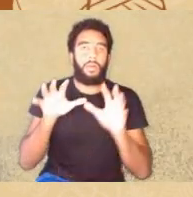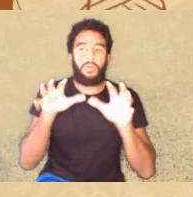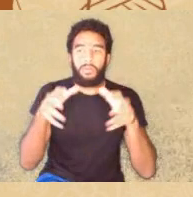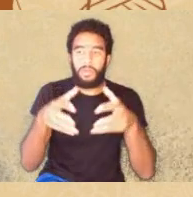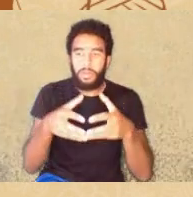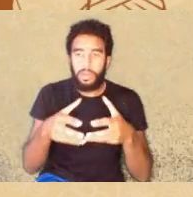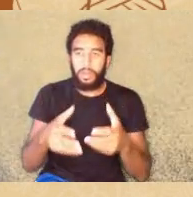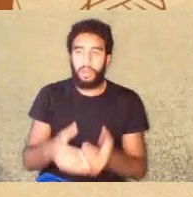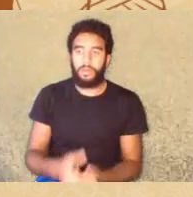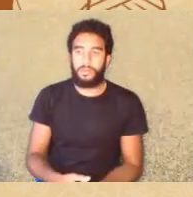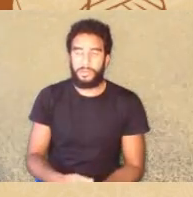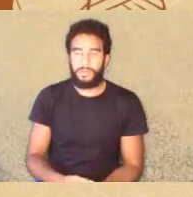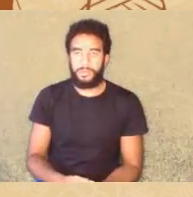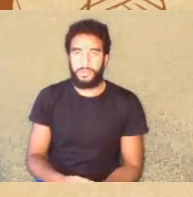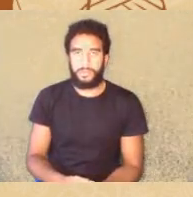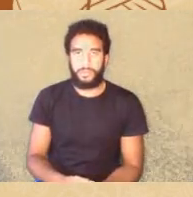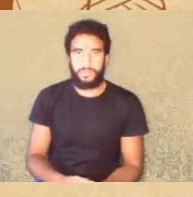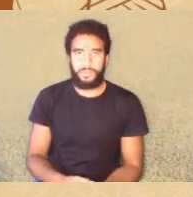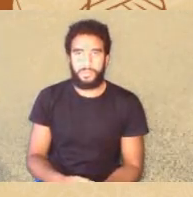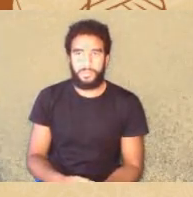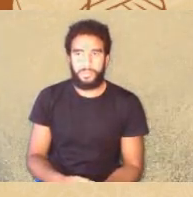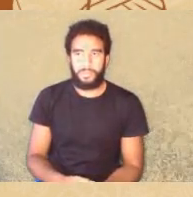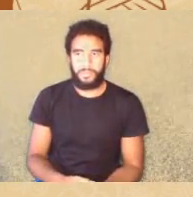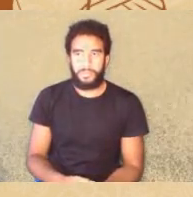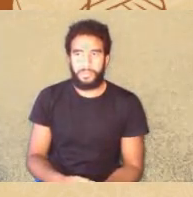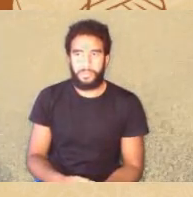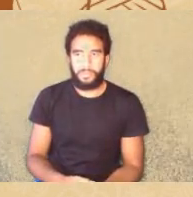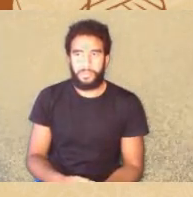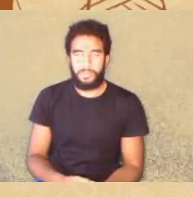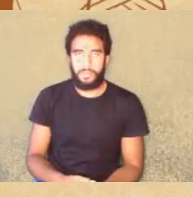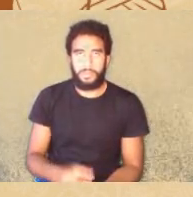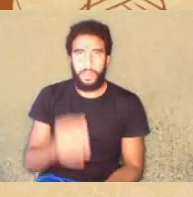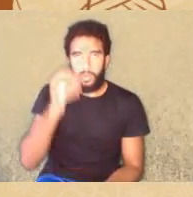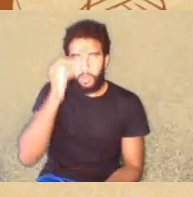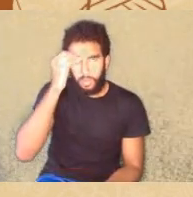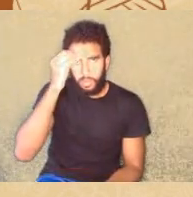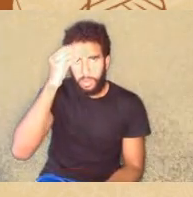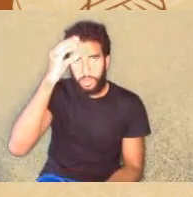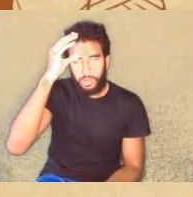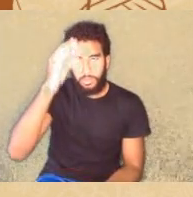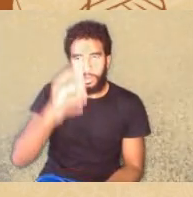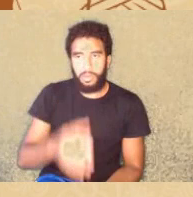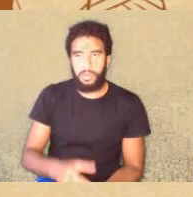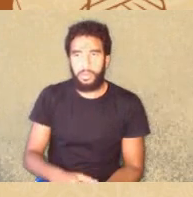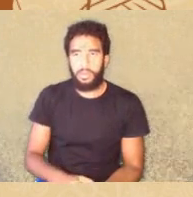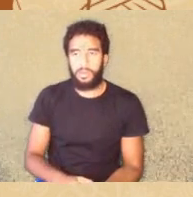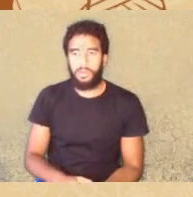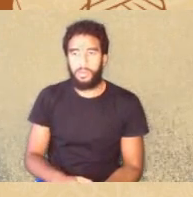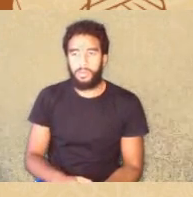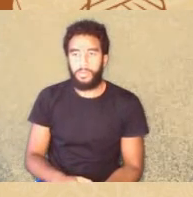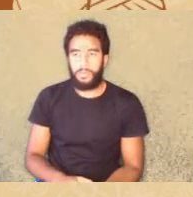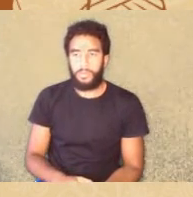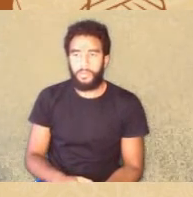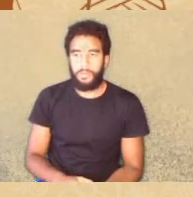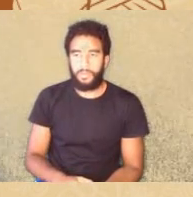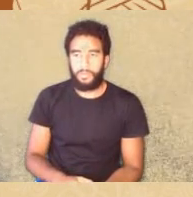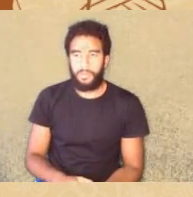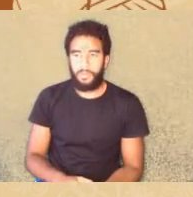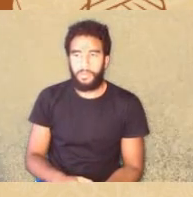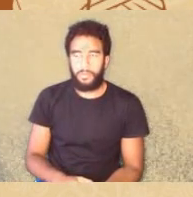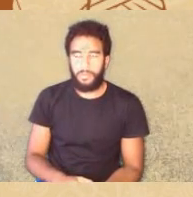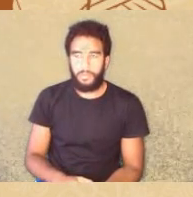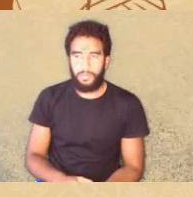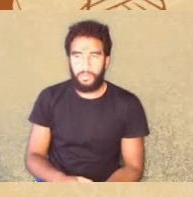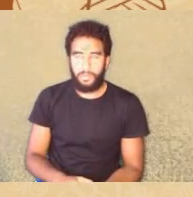algumas formas de alguns conhecimentos, tá? Noções básicas, que é, como eu falei, depressão, o que é